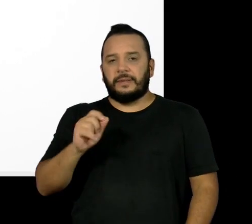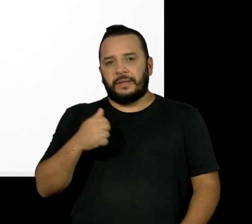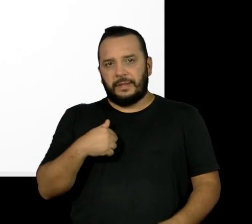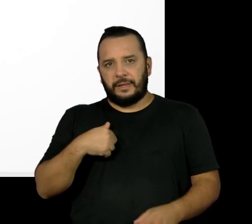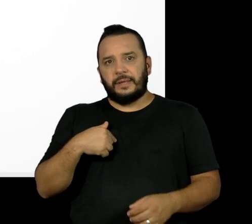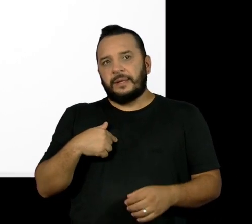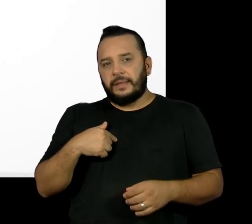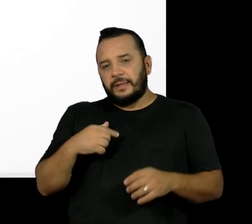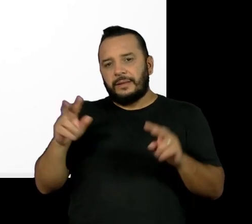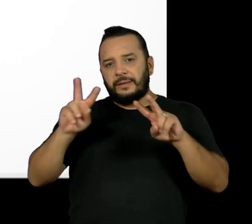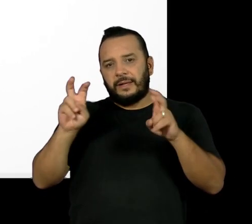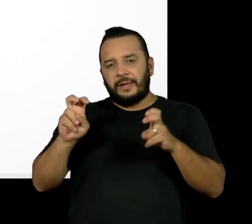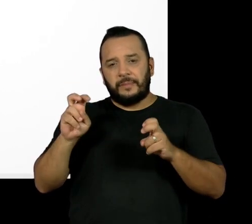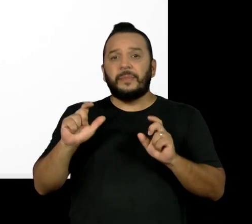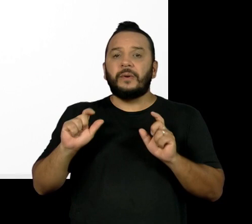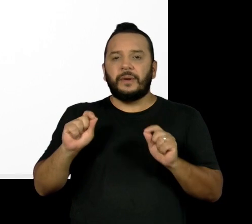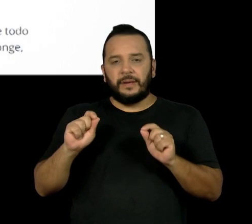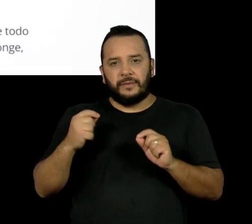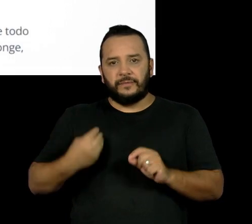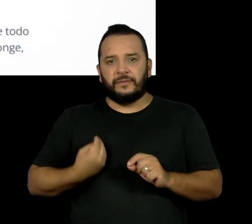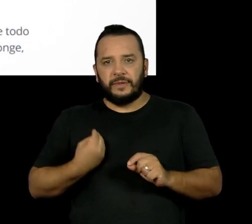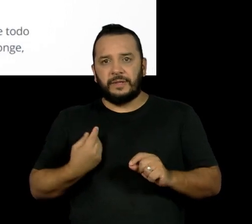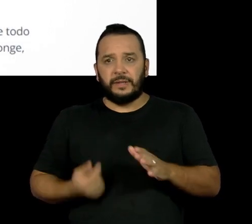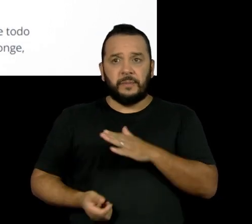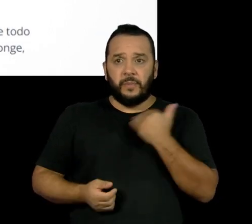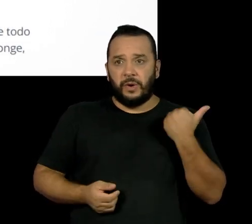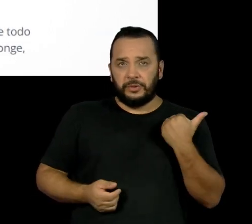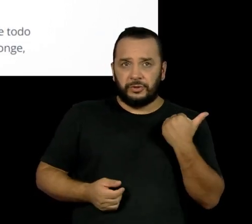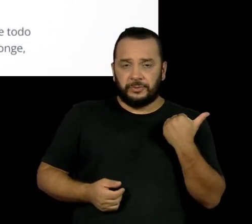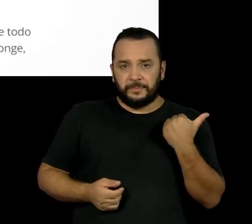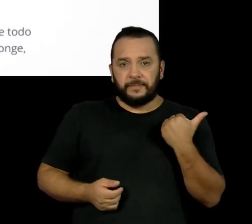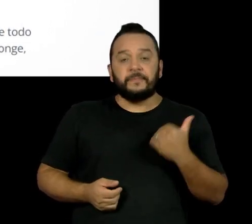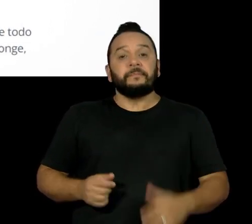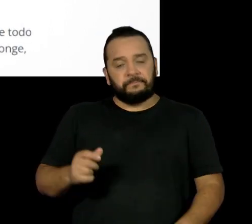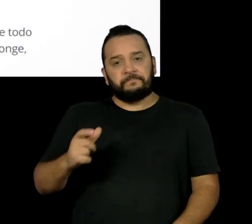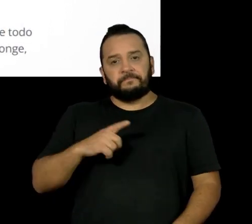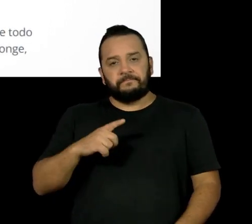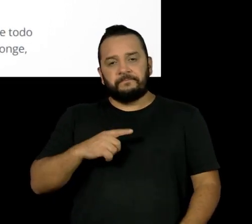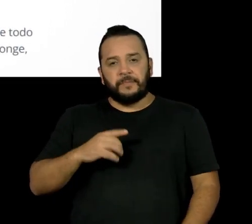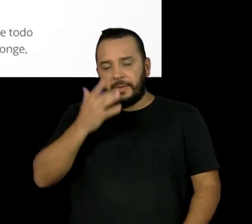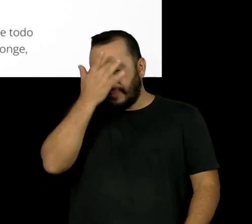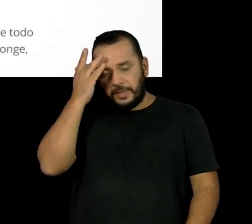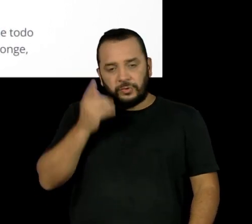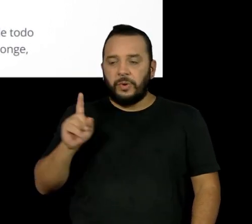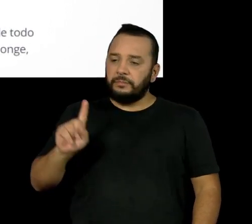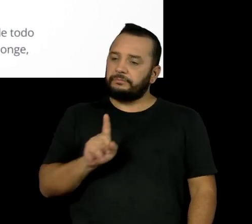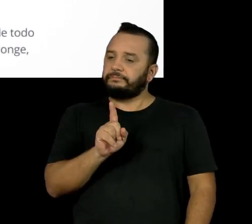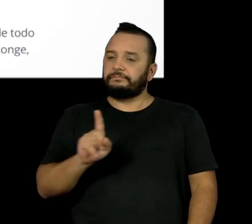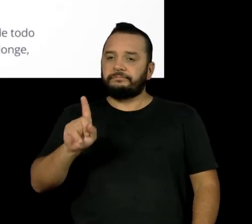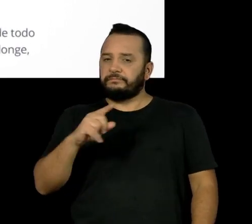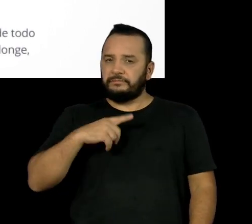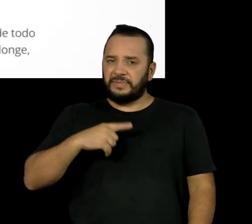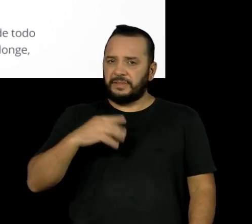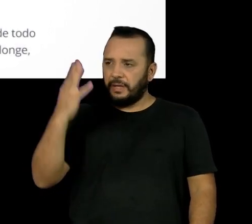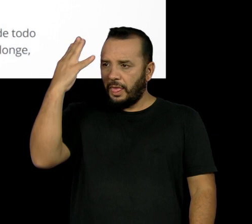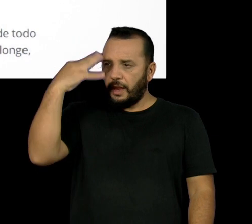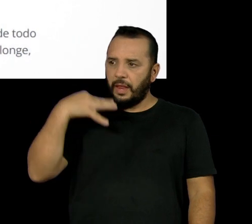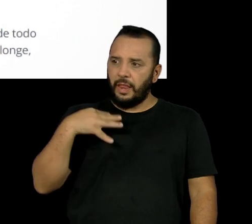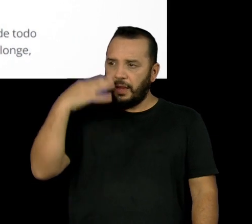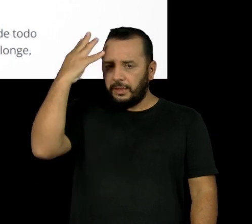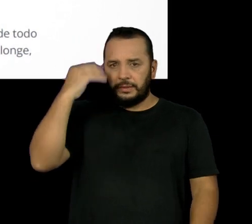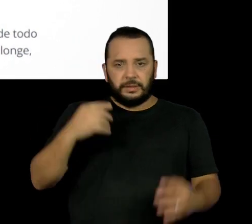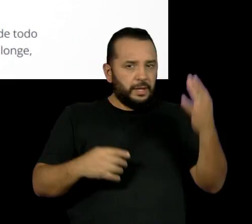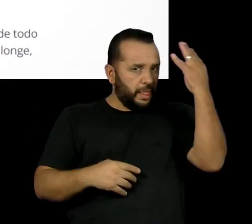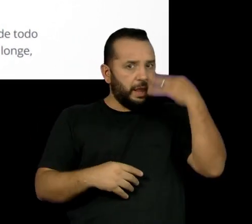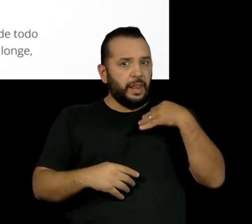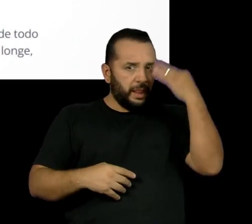vida e morte. Por exemplo, o uso de reconhecimento facial no espaço público tem direcionado, sobretudo, a